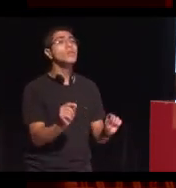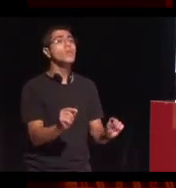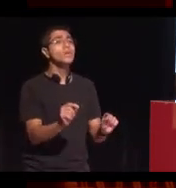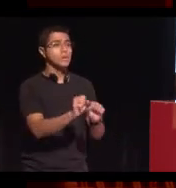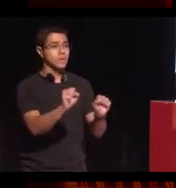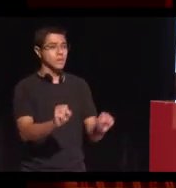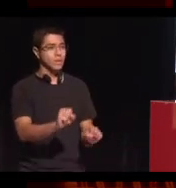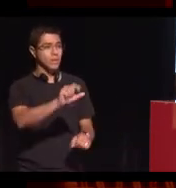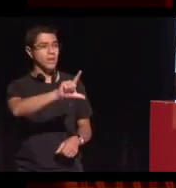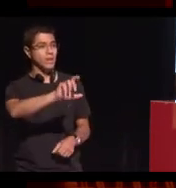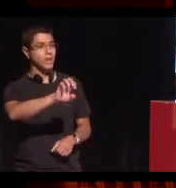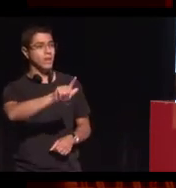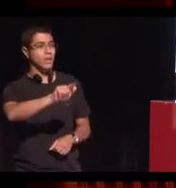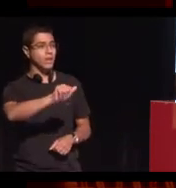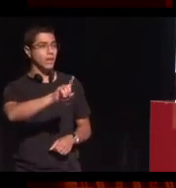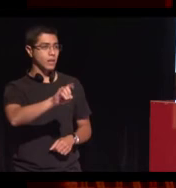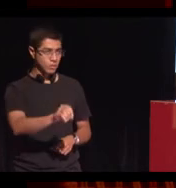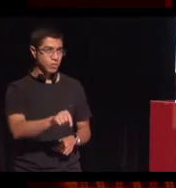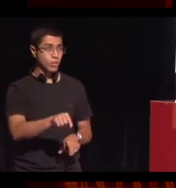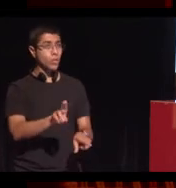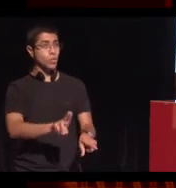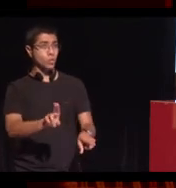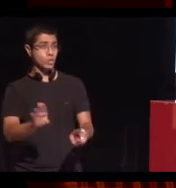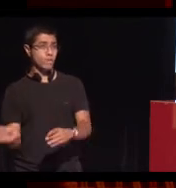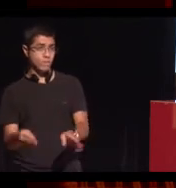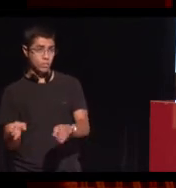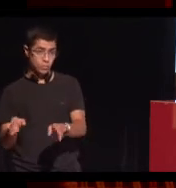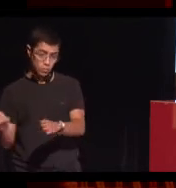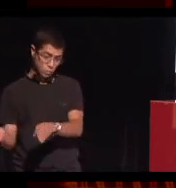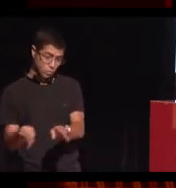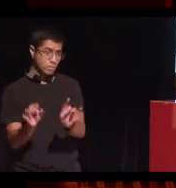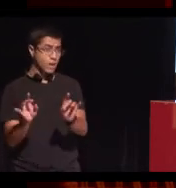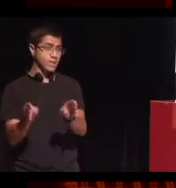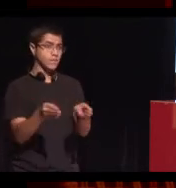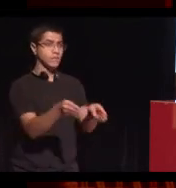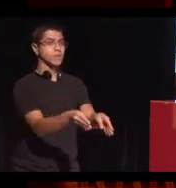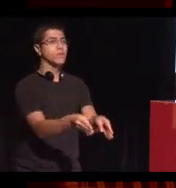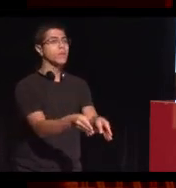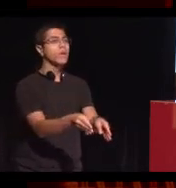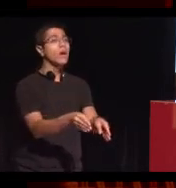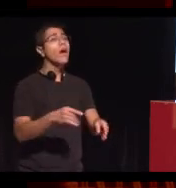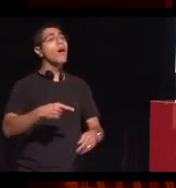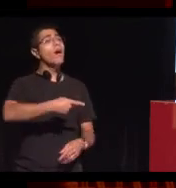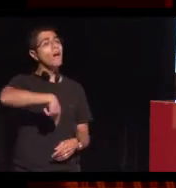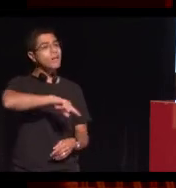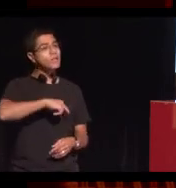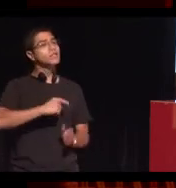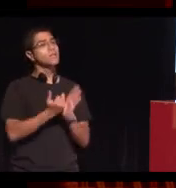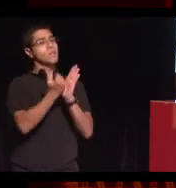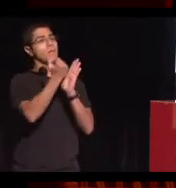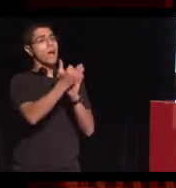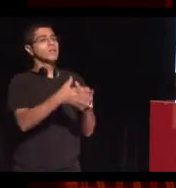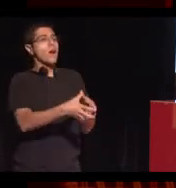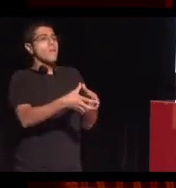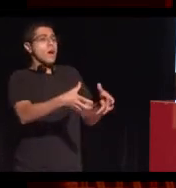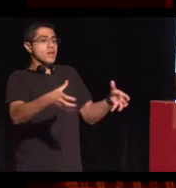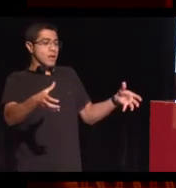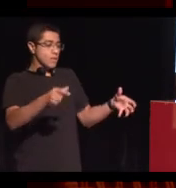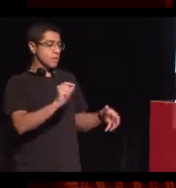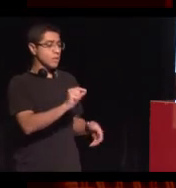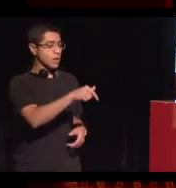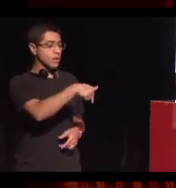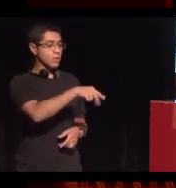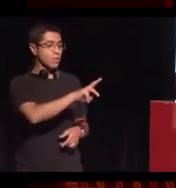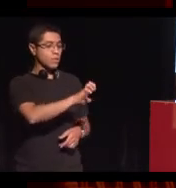consumida para um fluxo específico, e a gente está realmente aumentando a quantidade de requests para a nossa